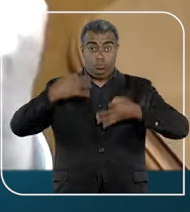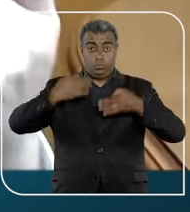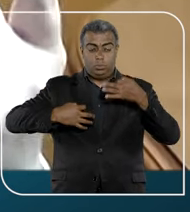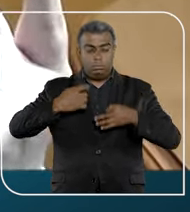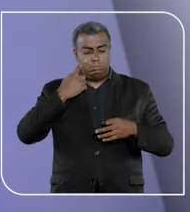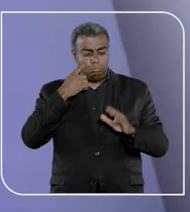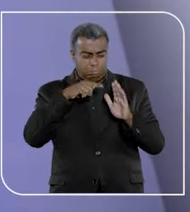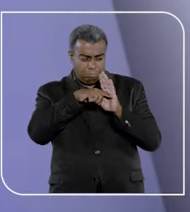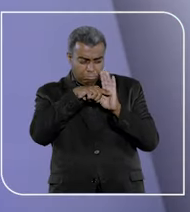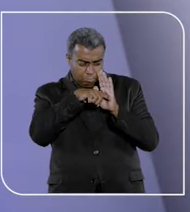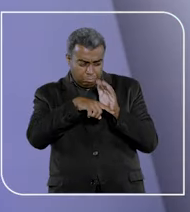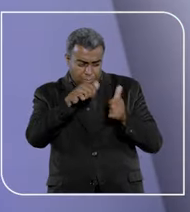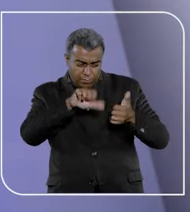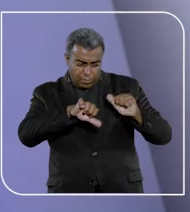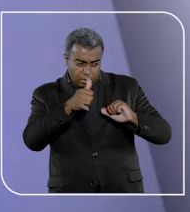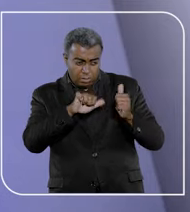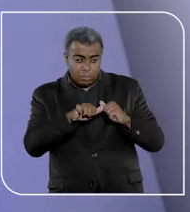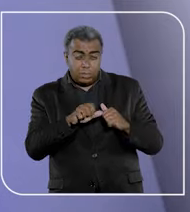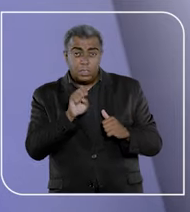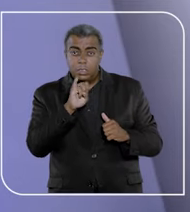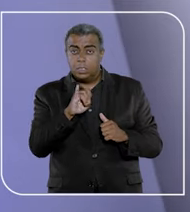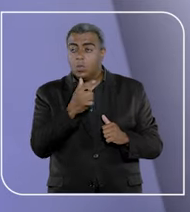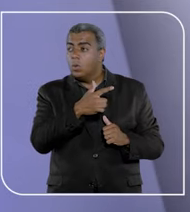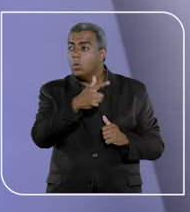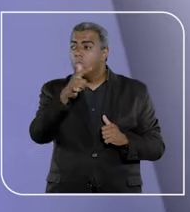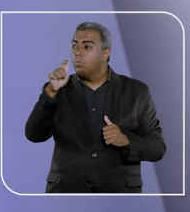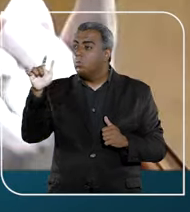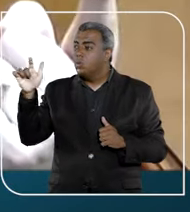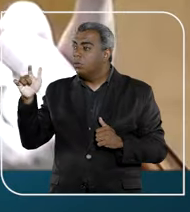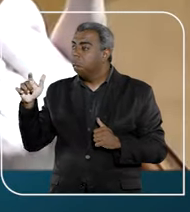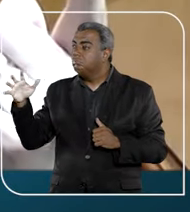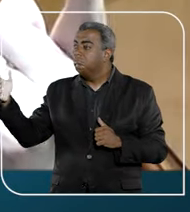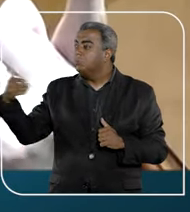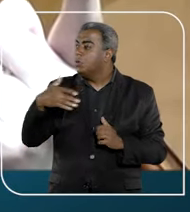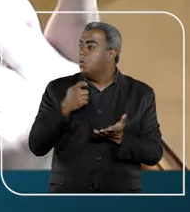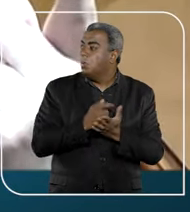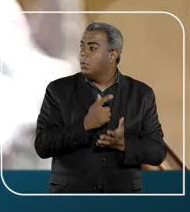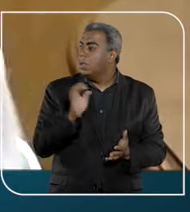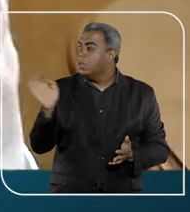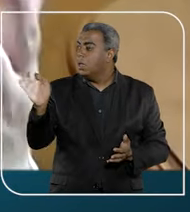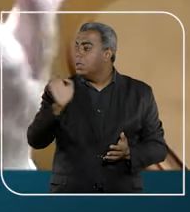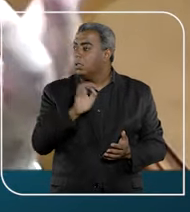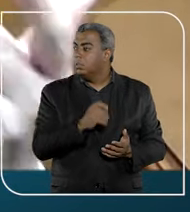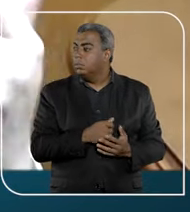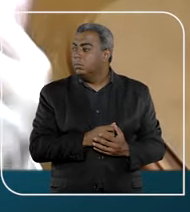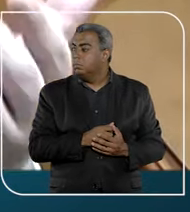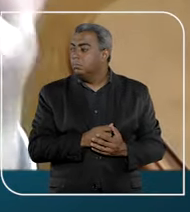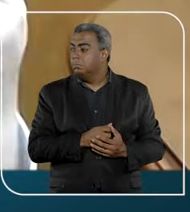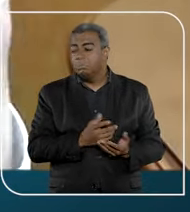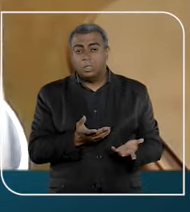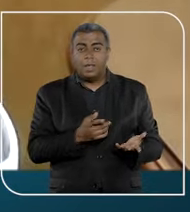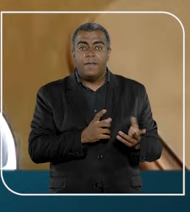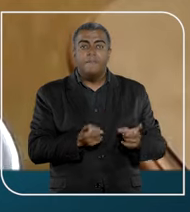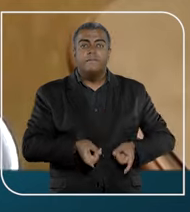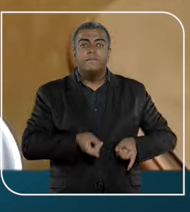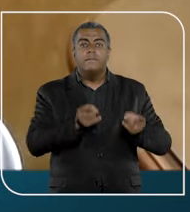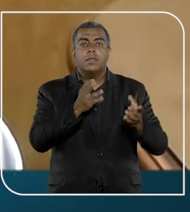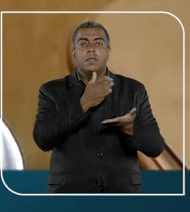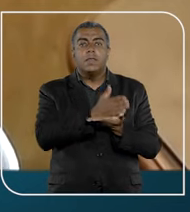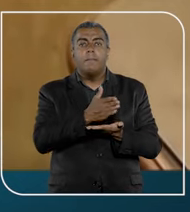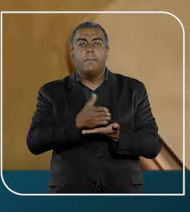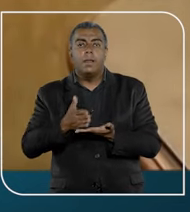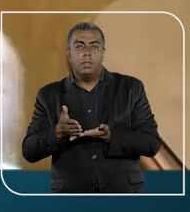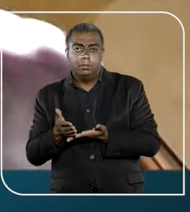caso concreto se, caso não aparecesse nenhum interessado, se poderia